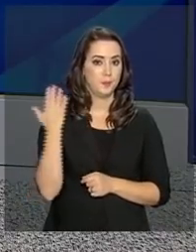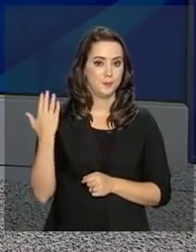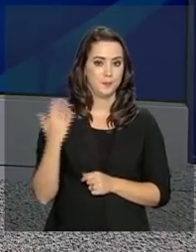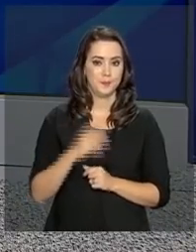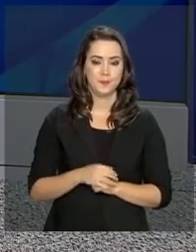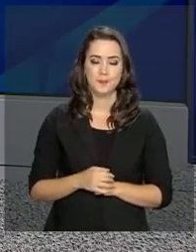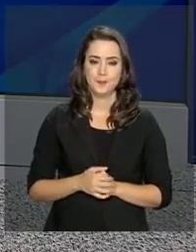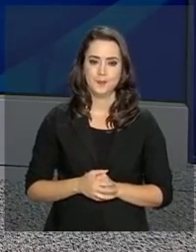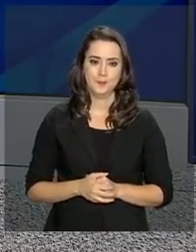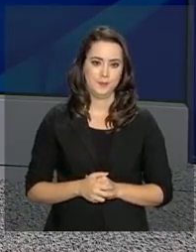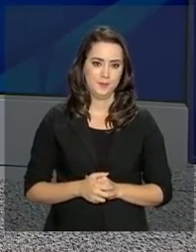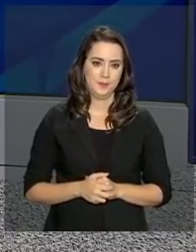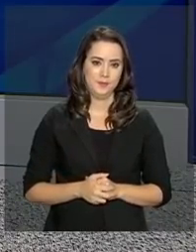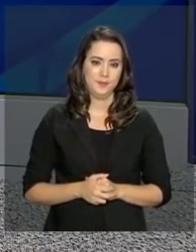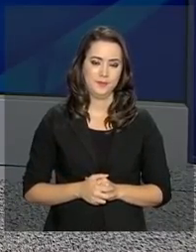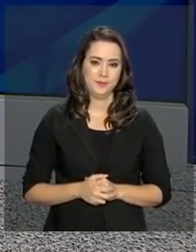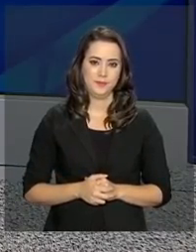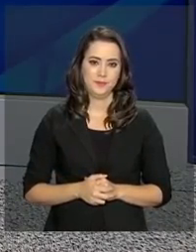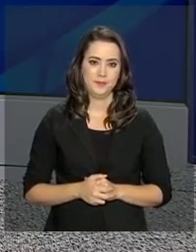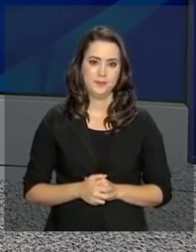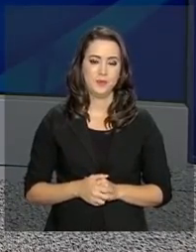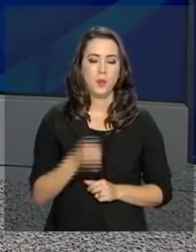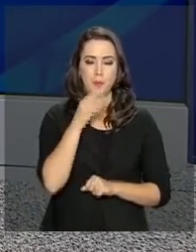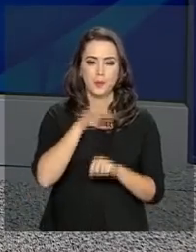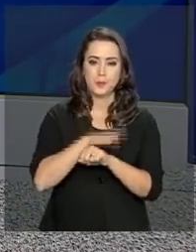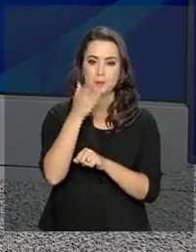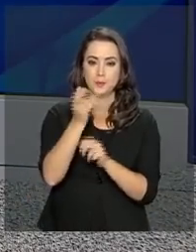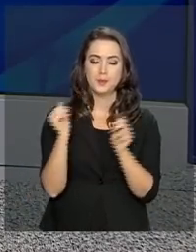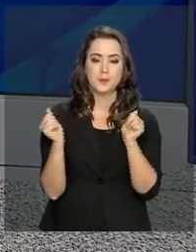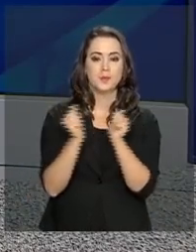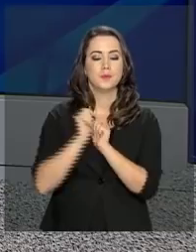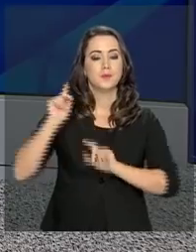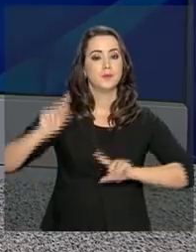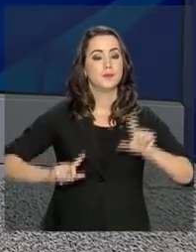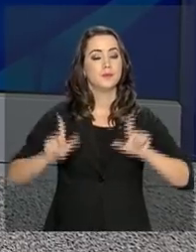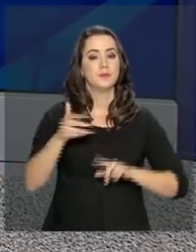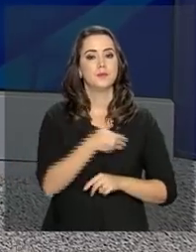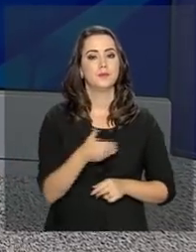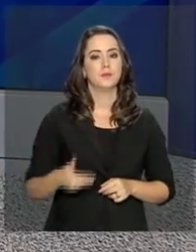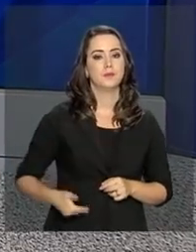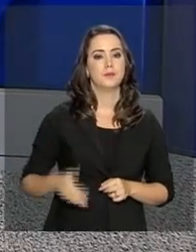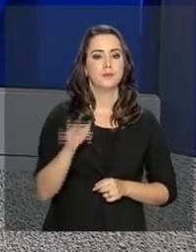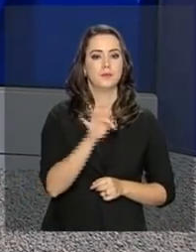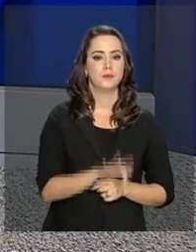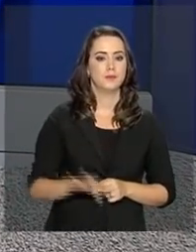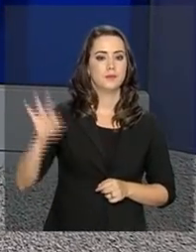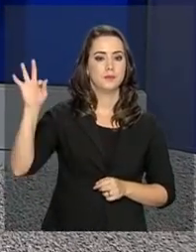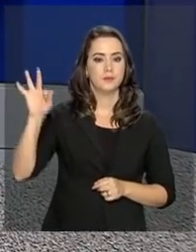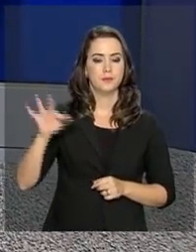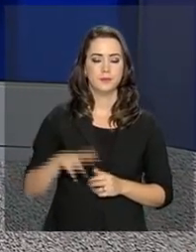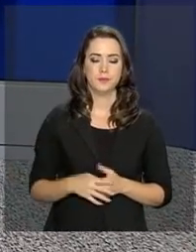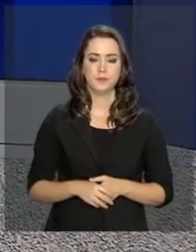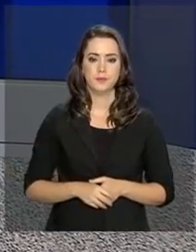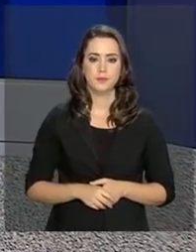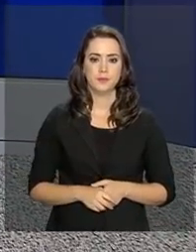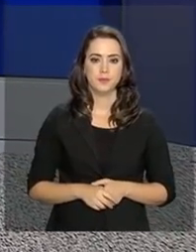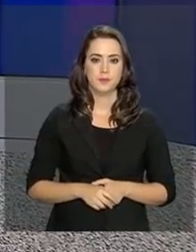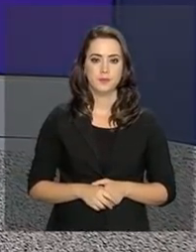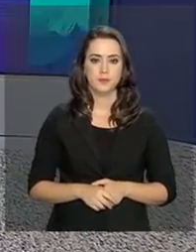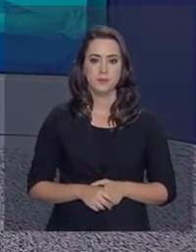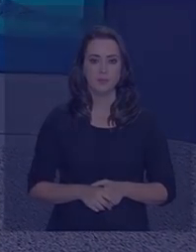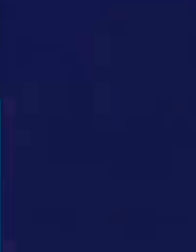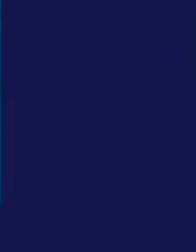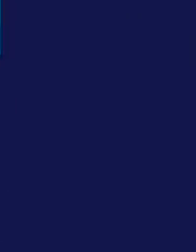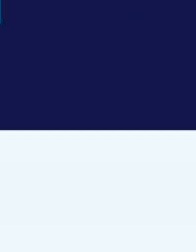87 87 uma boa noite pra você continue com a gente aqui na nbr a tv do governo federal